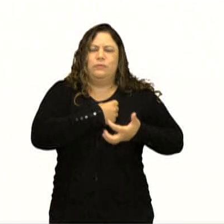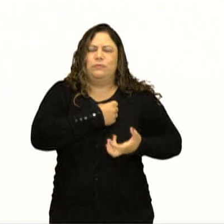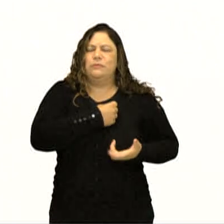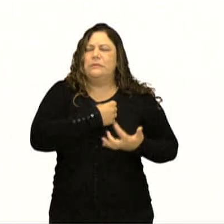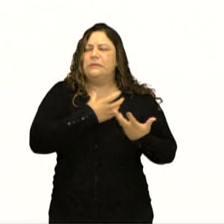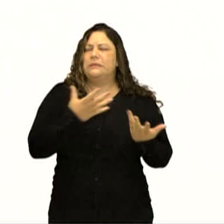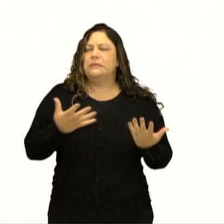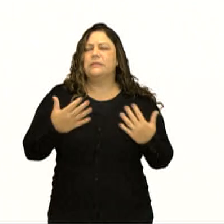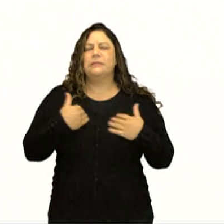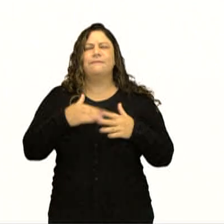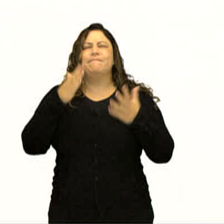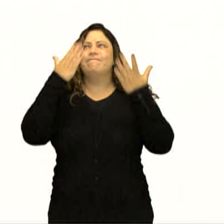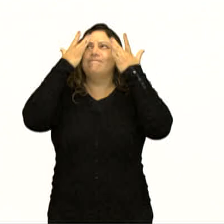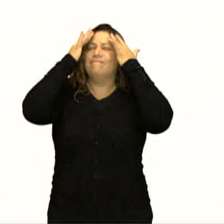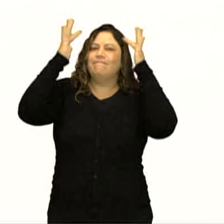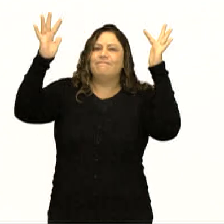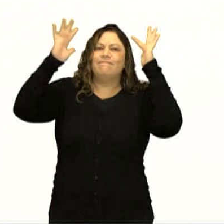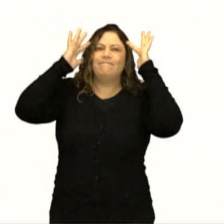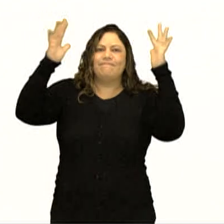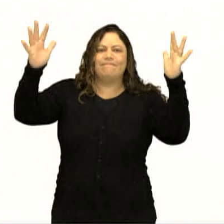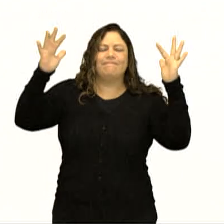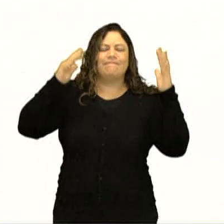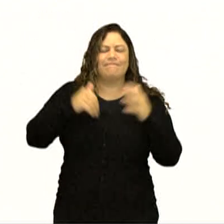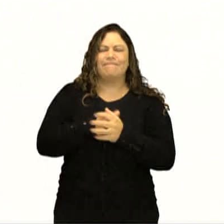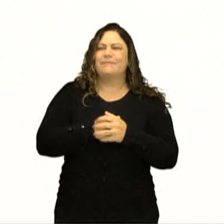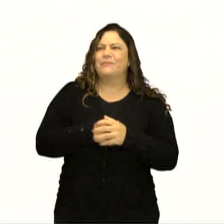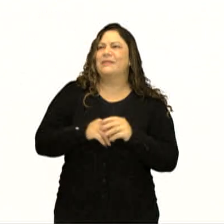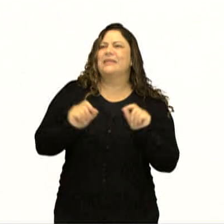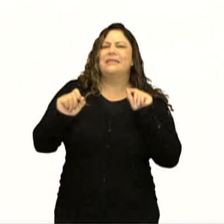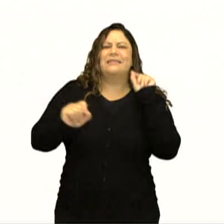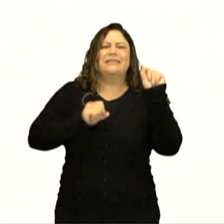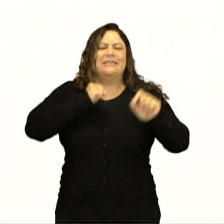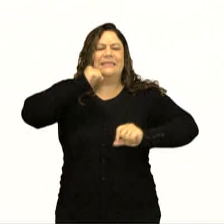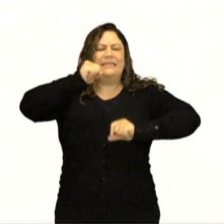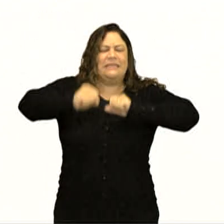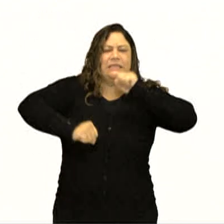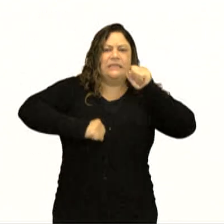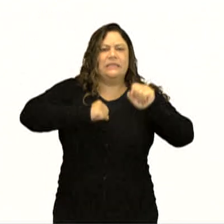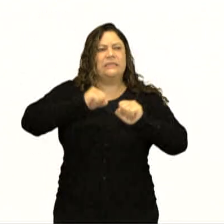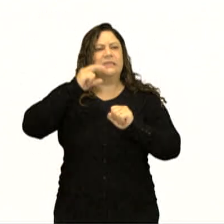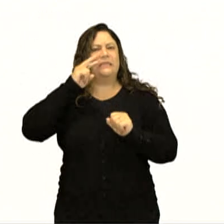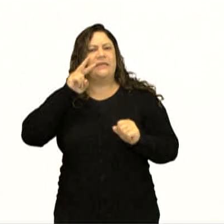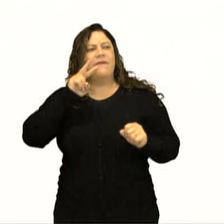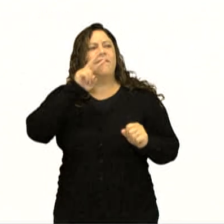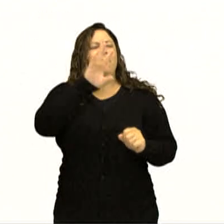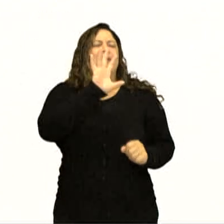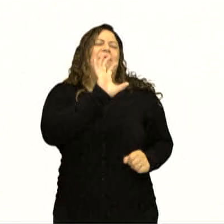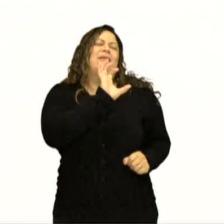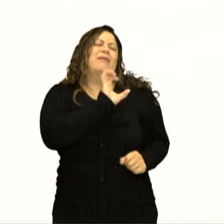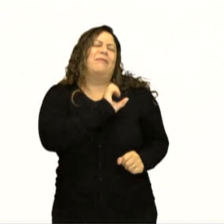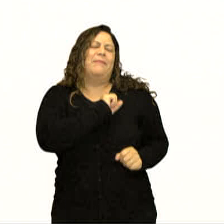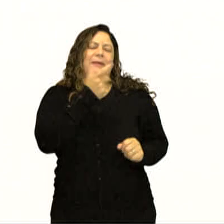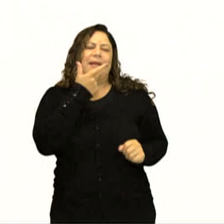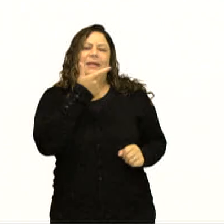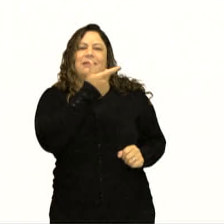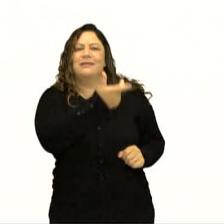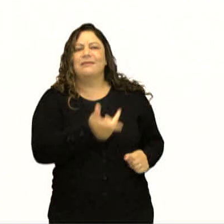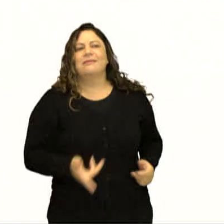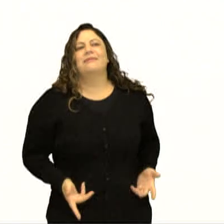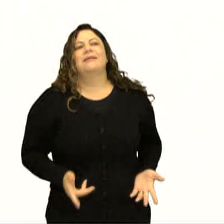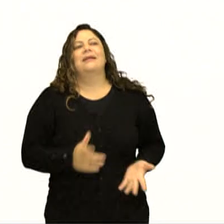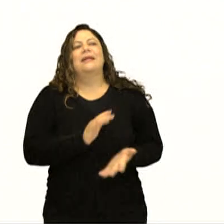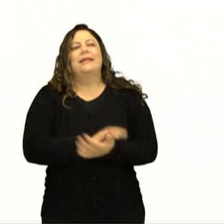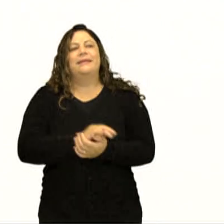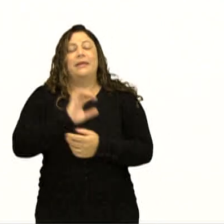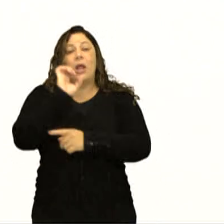no Largo do Machado, às águas férreas, na esperança de ver sua amada e falar-lhe.